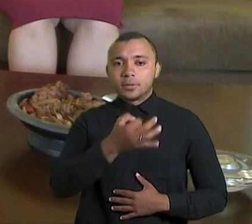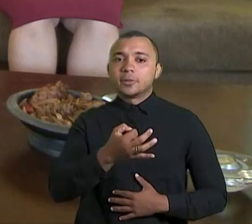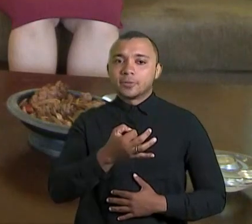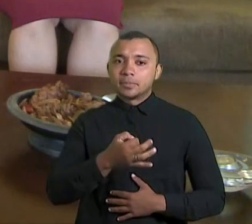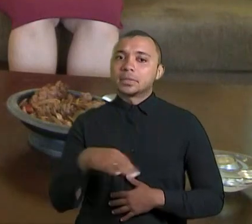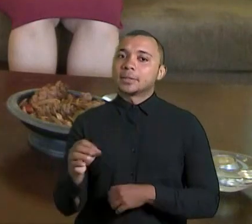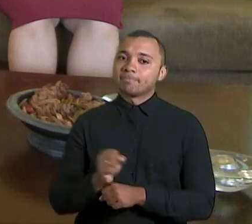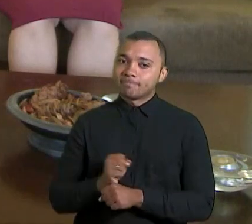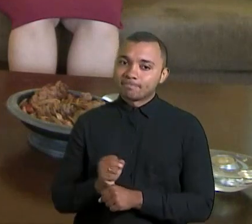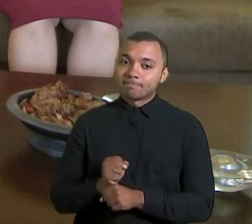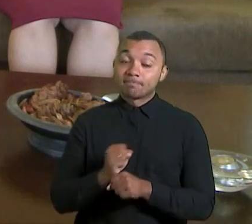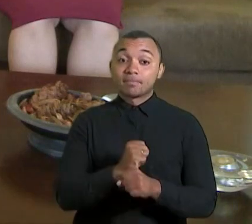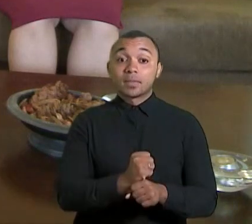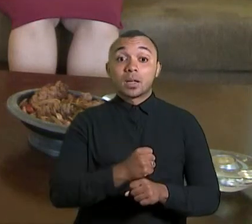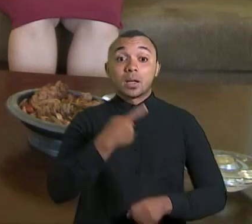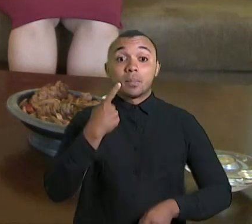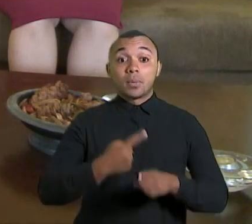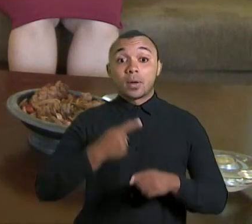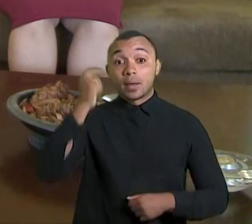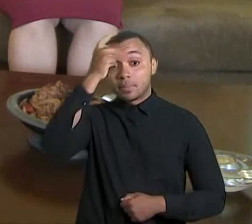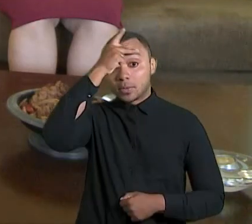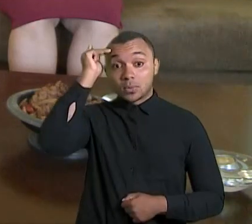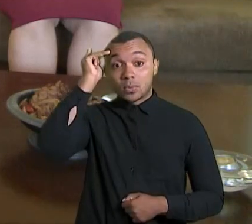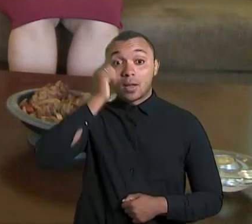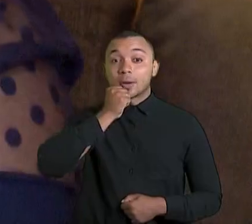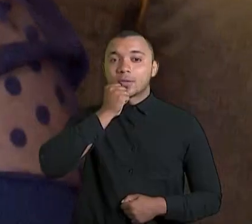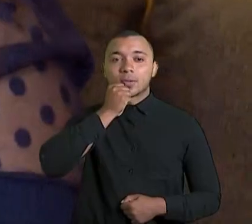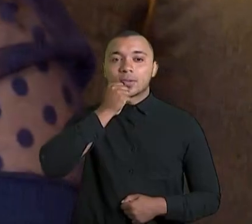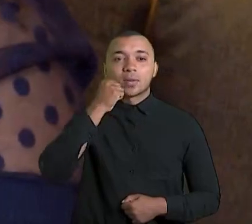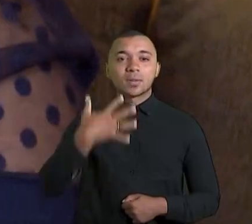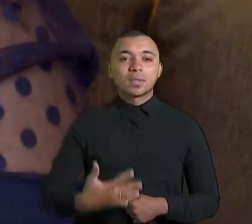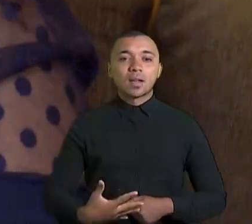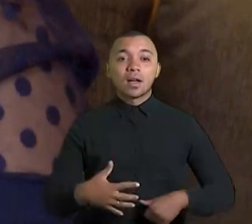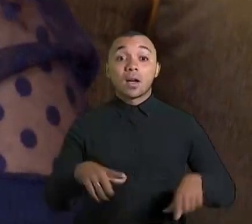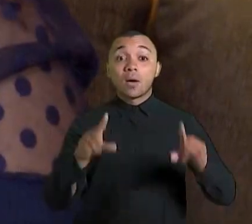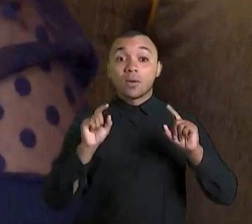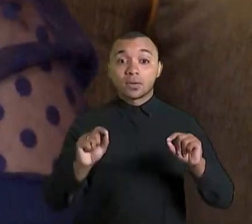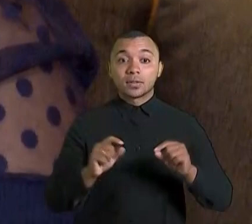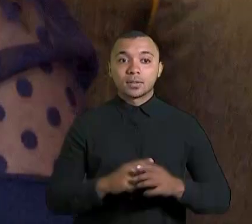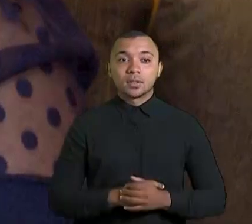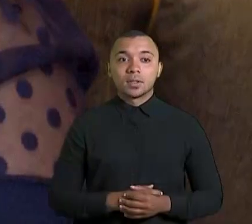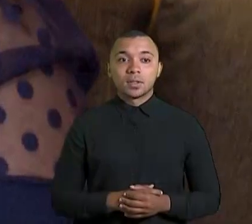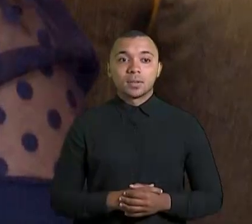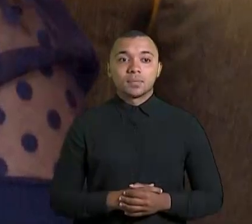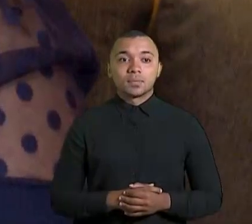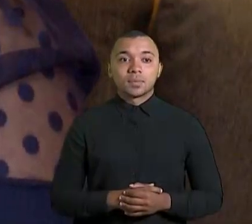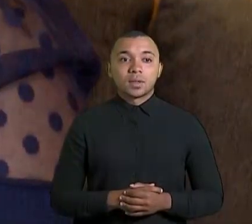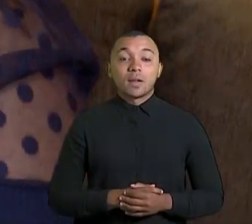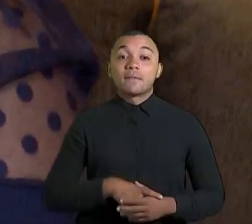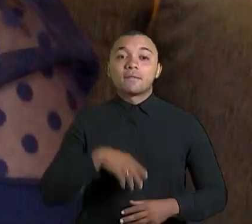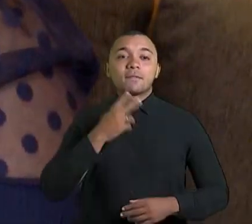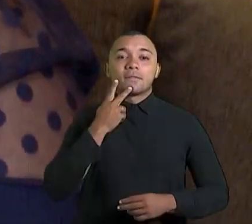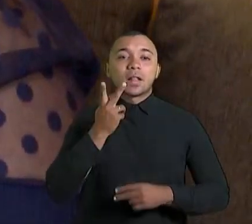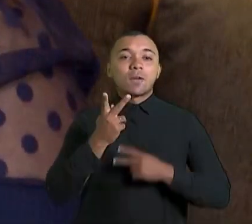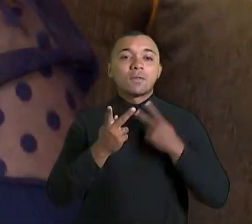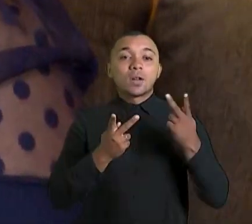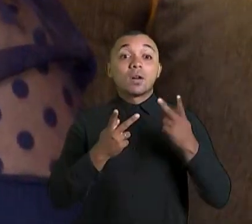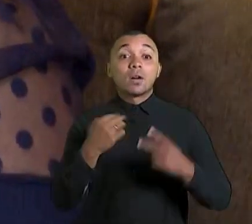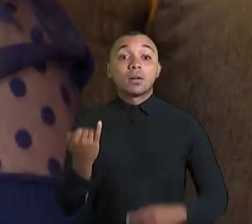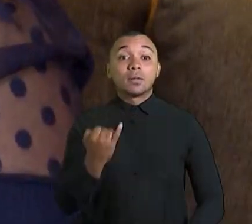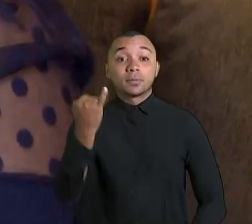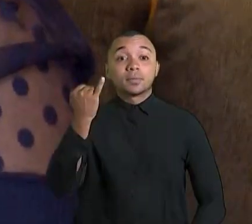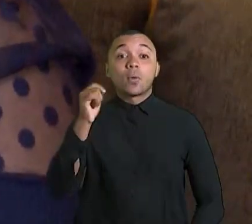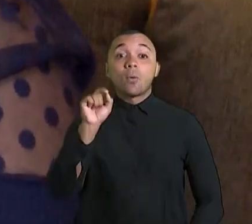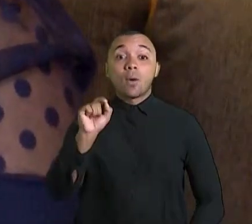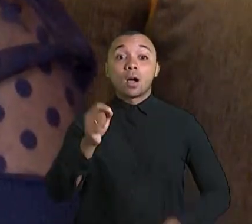porque as pessoas têm falado muito ultimamente sobre aquilo que as importa, a questão das